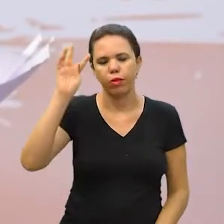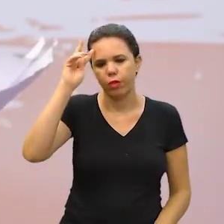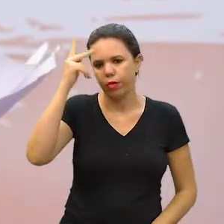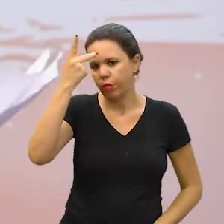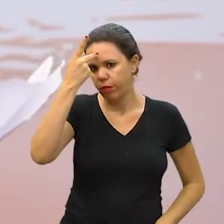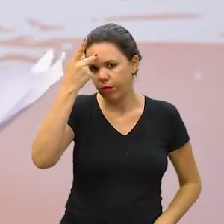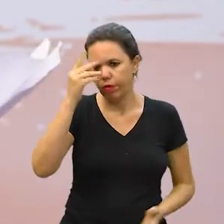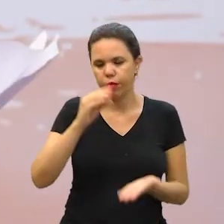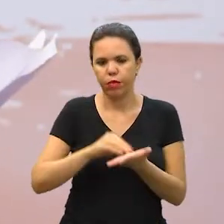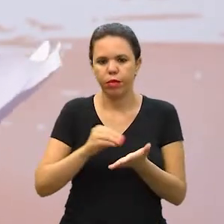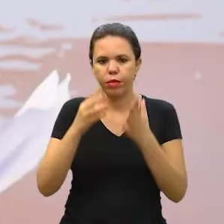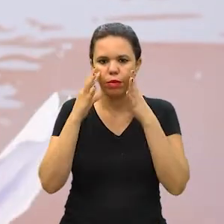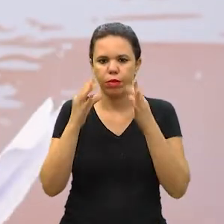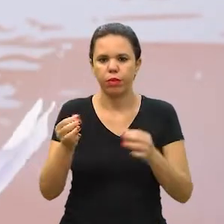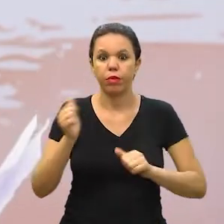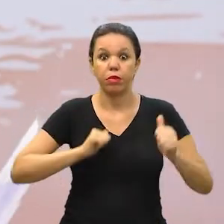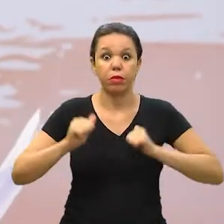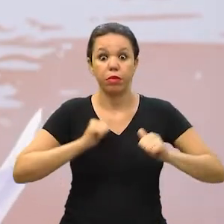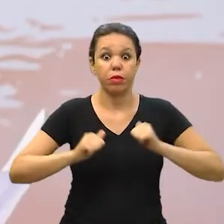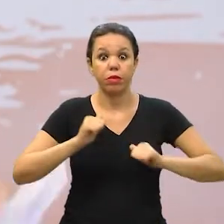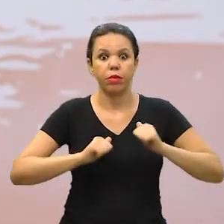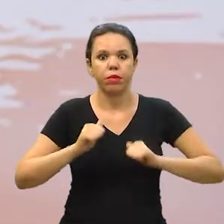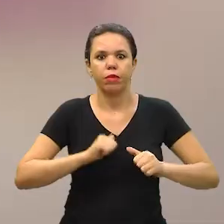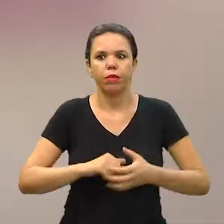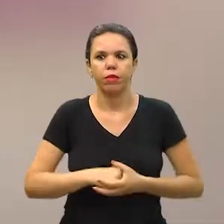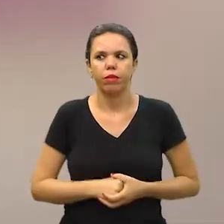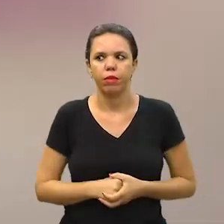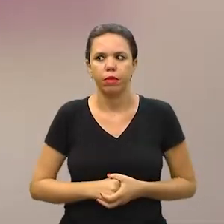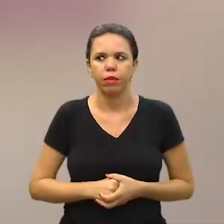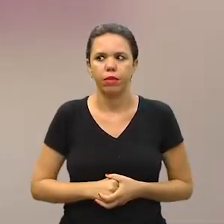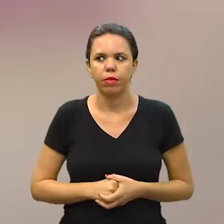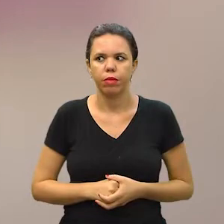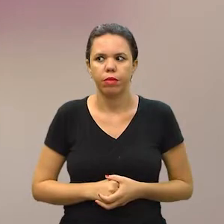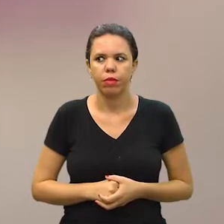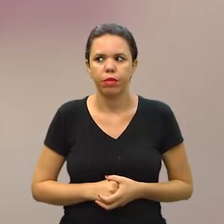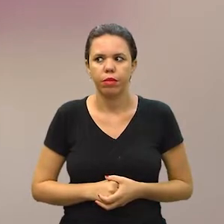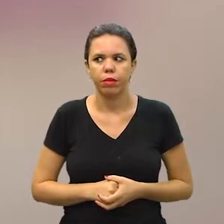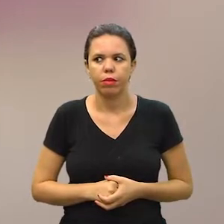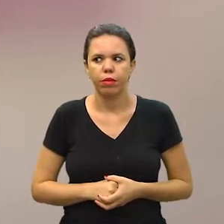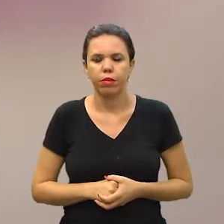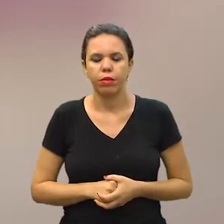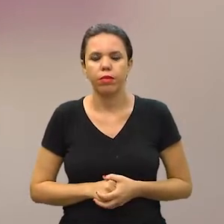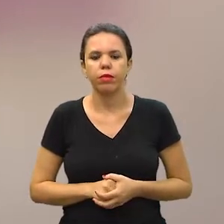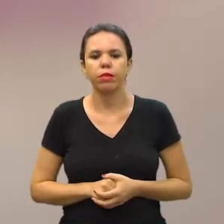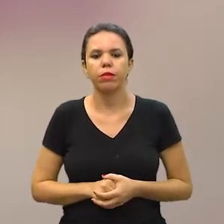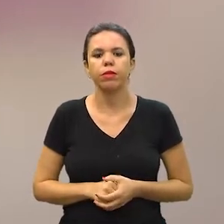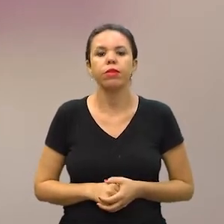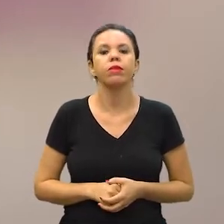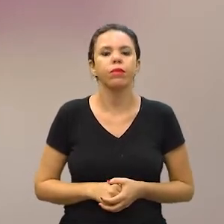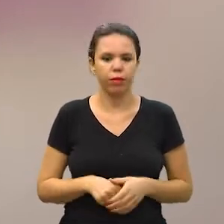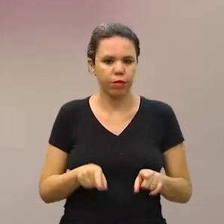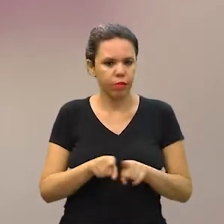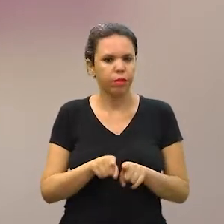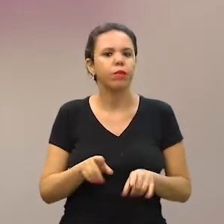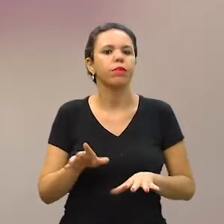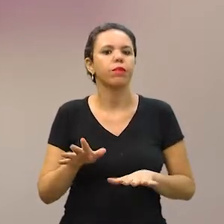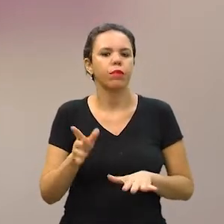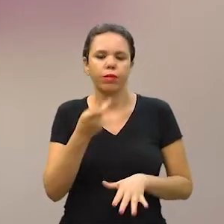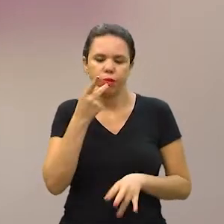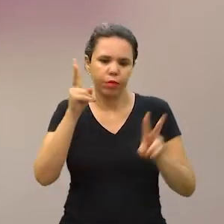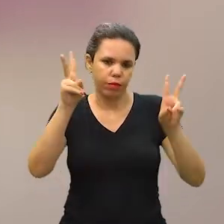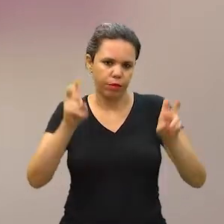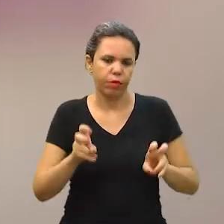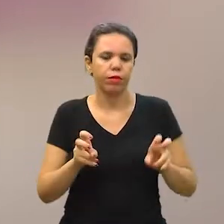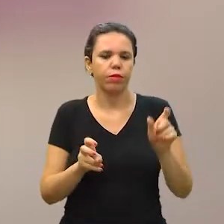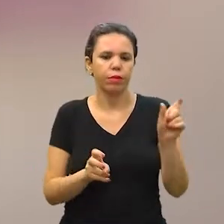déficit de atenção e hiperatividade? Ele é um transtorno considerado do neurodesenvolvimento, que a gente